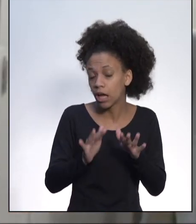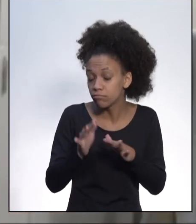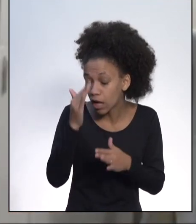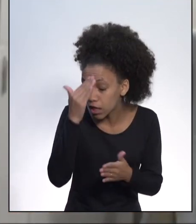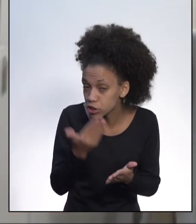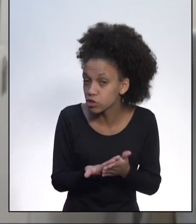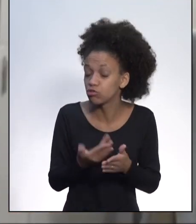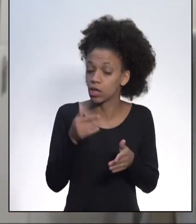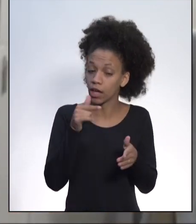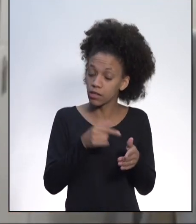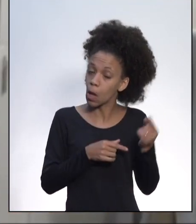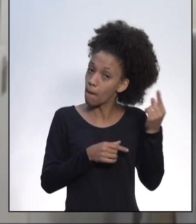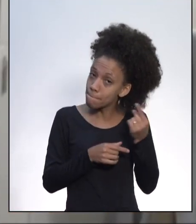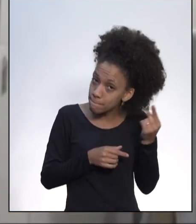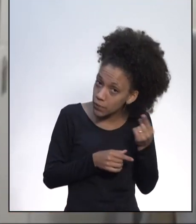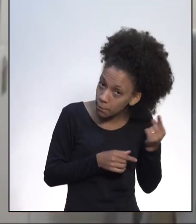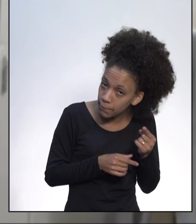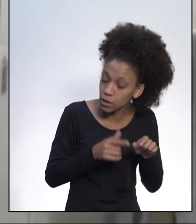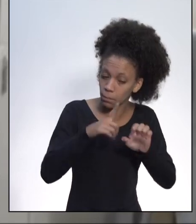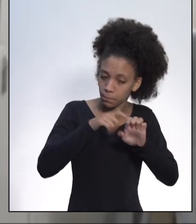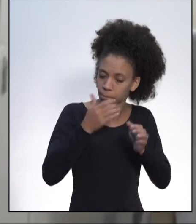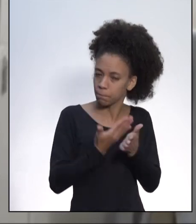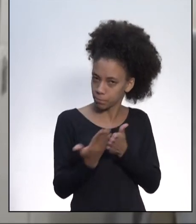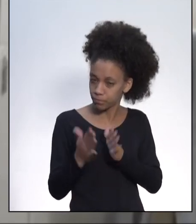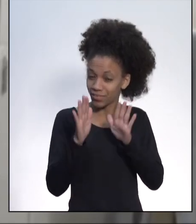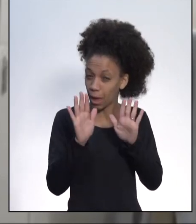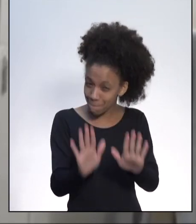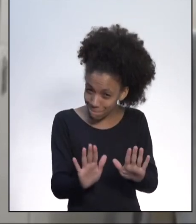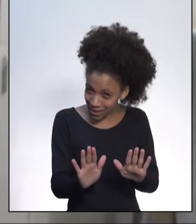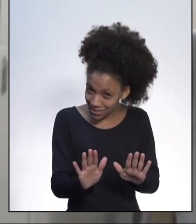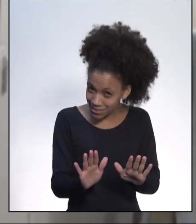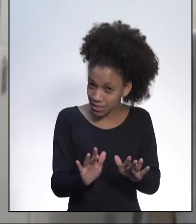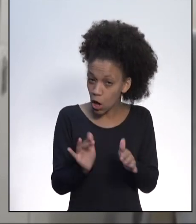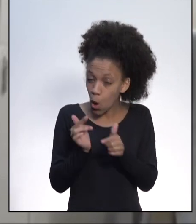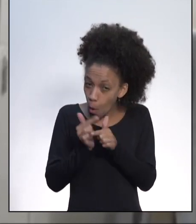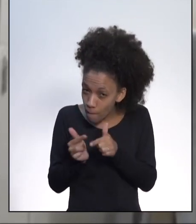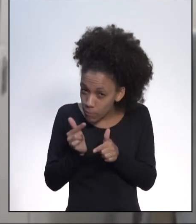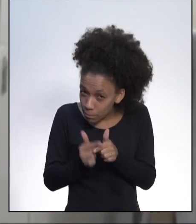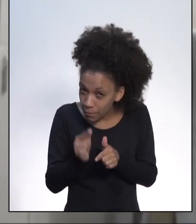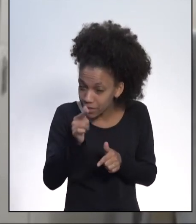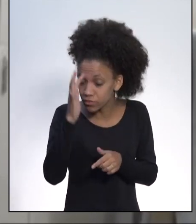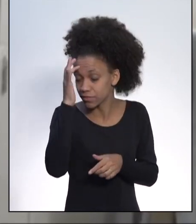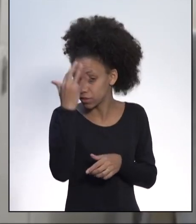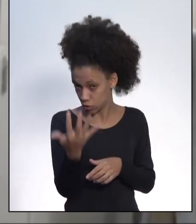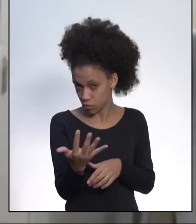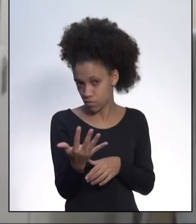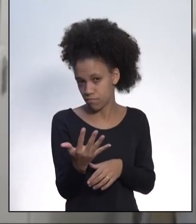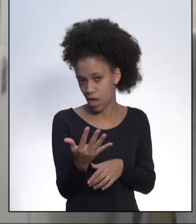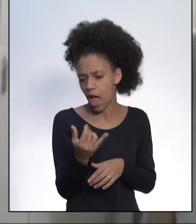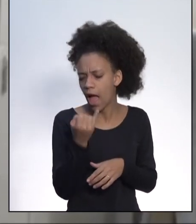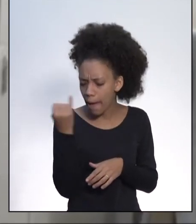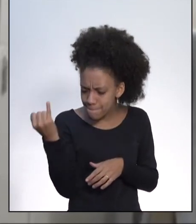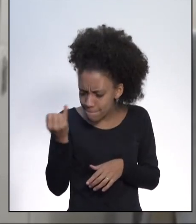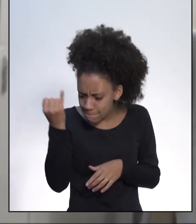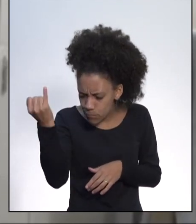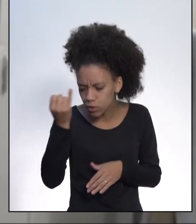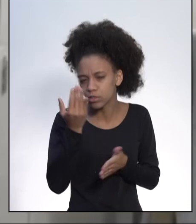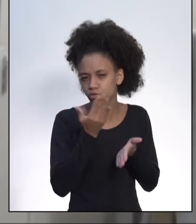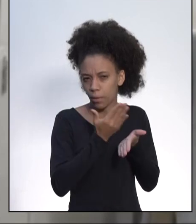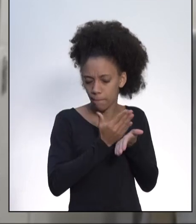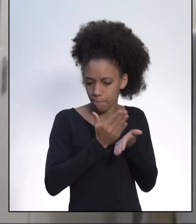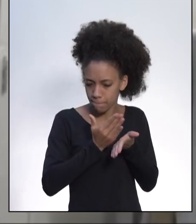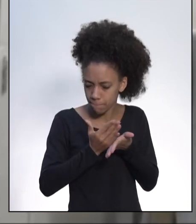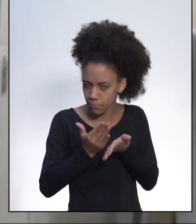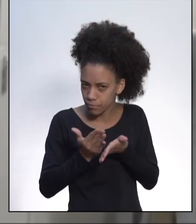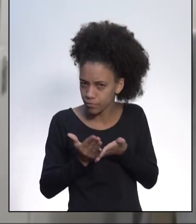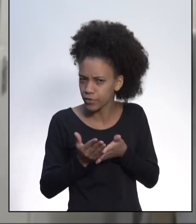Acredito que esse é o primeiro passo para começar a empreender. O problema que você vai resolver é muito importante nesse processo.